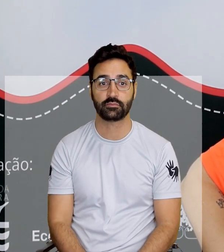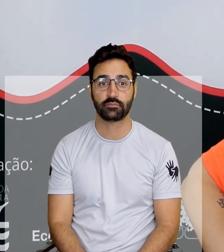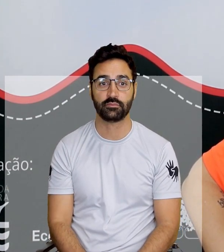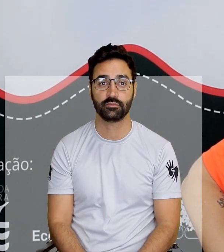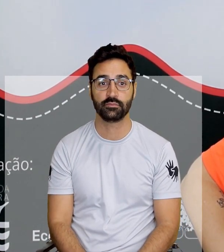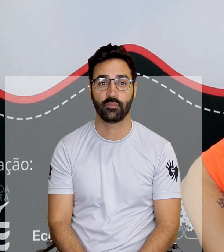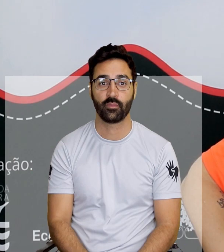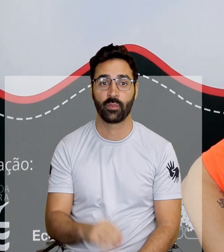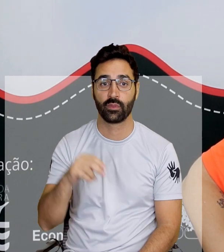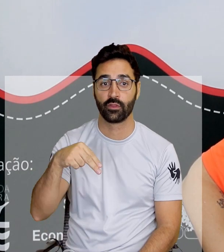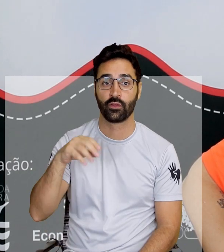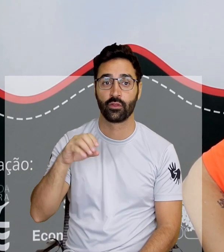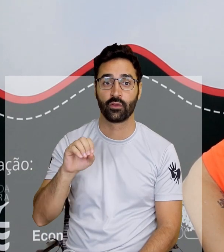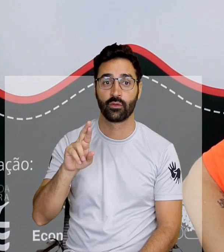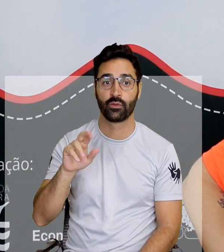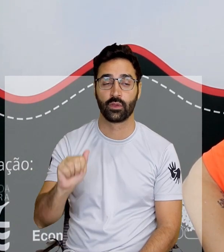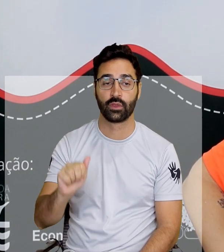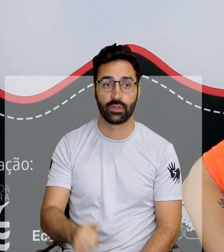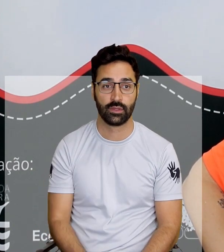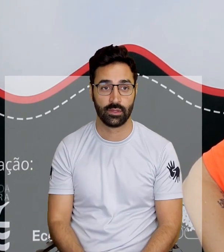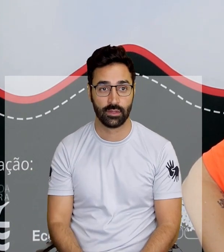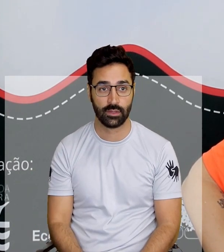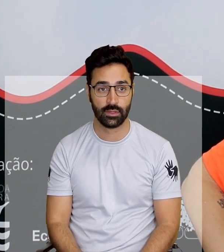E a nora?